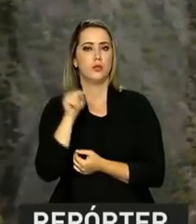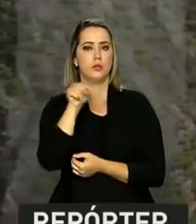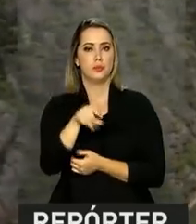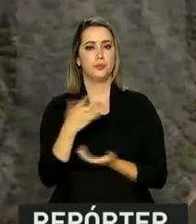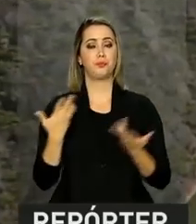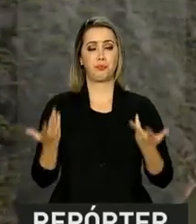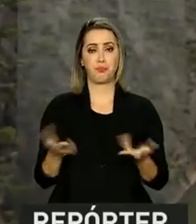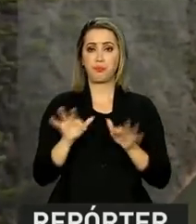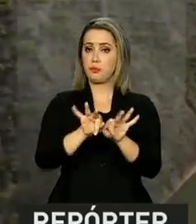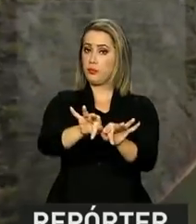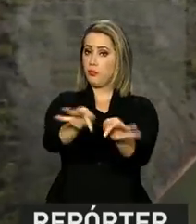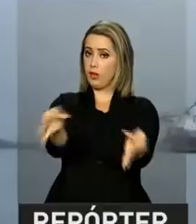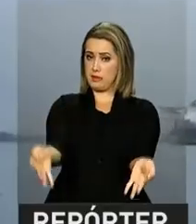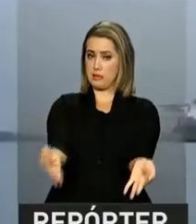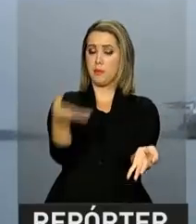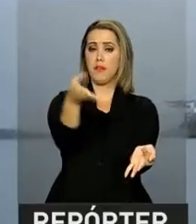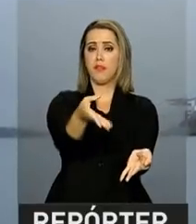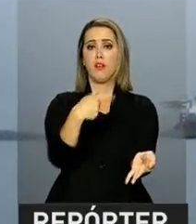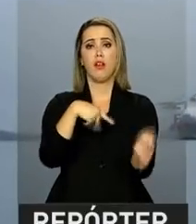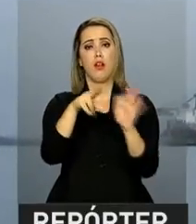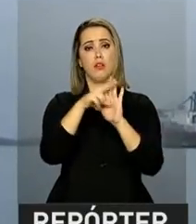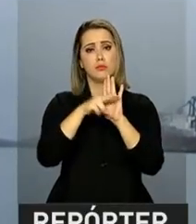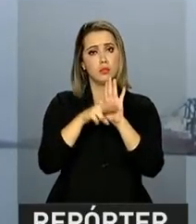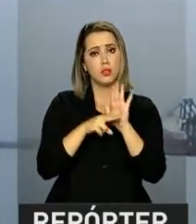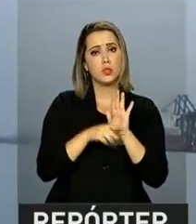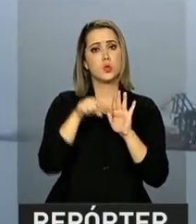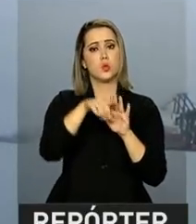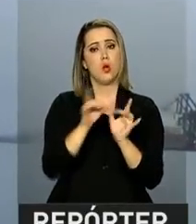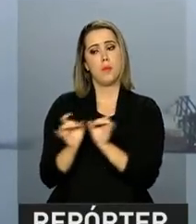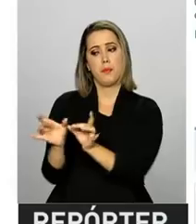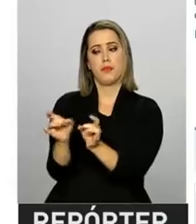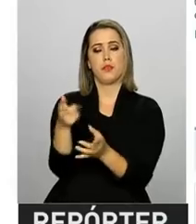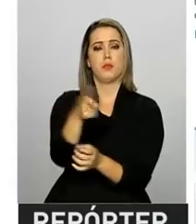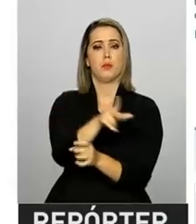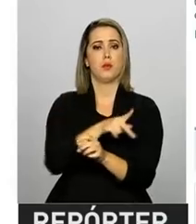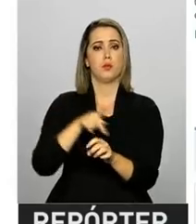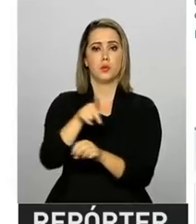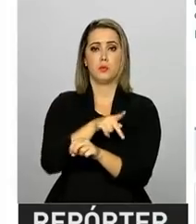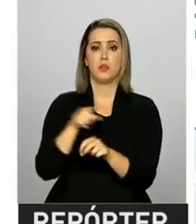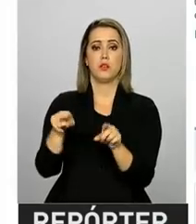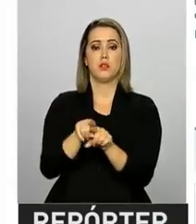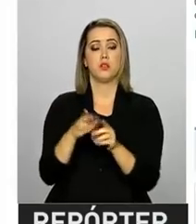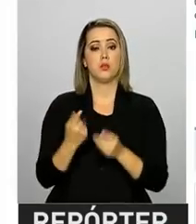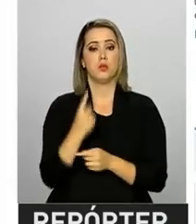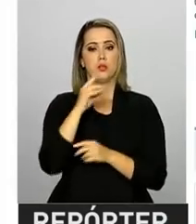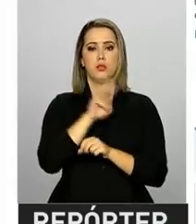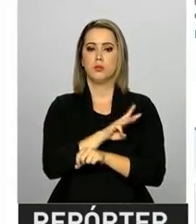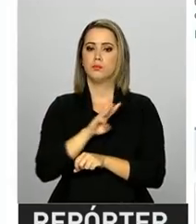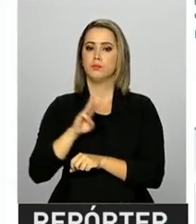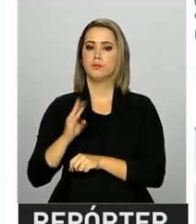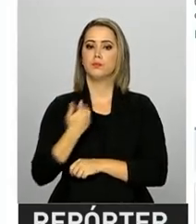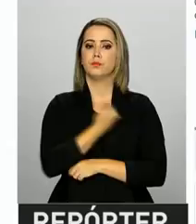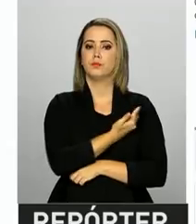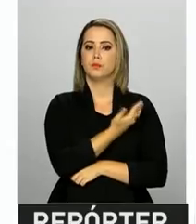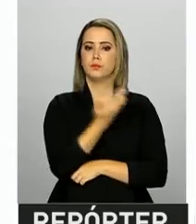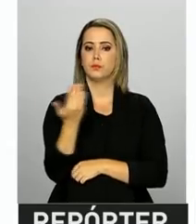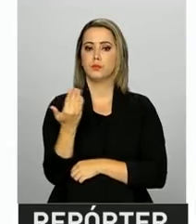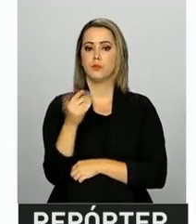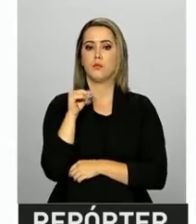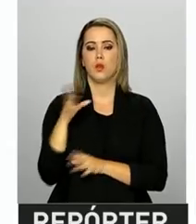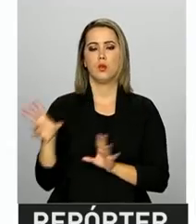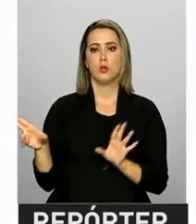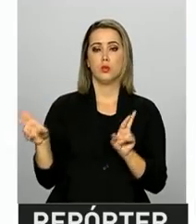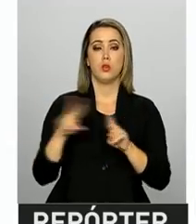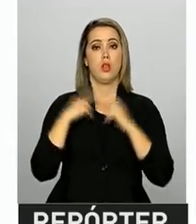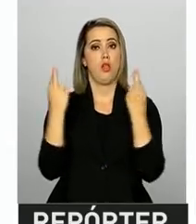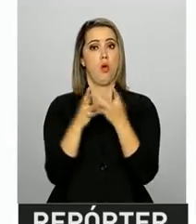para simplificar os procedimentos para exportar, o governo implementou o Portal Único do Comércio Exterior, que